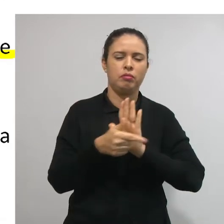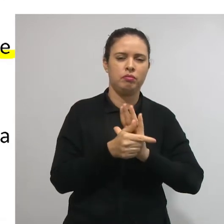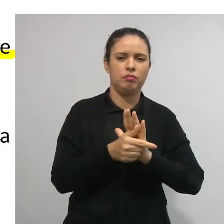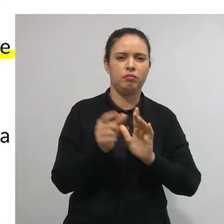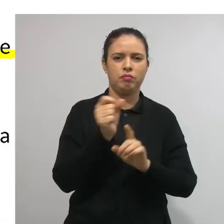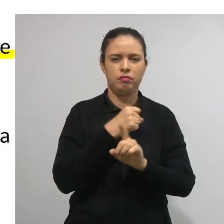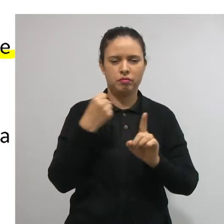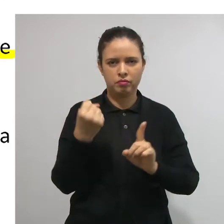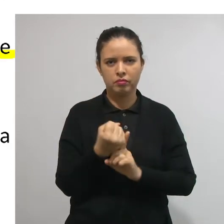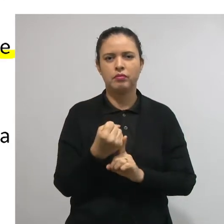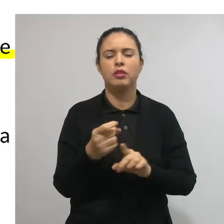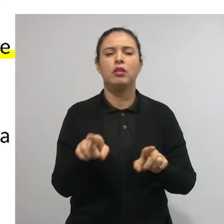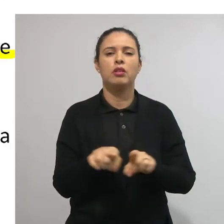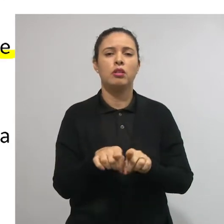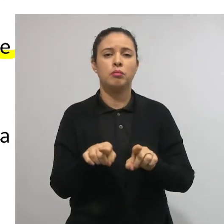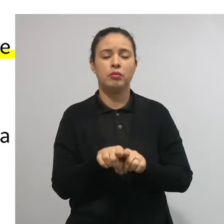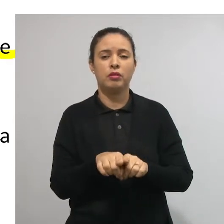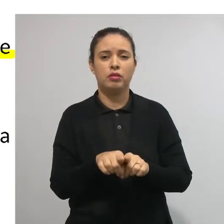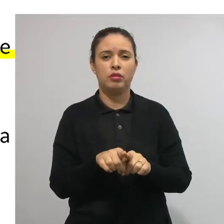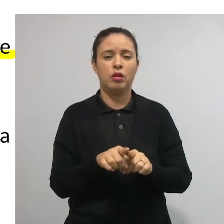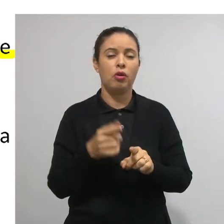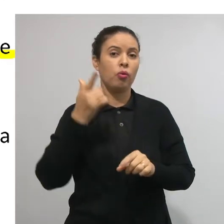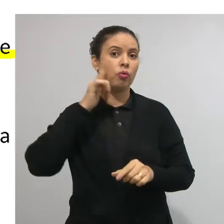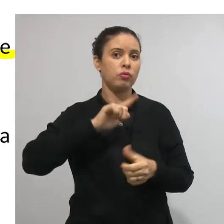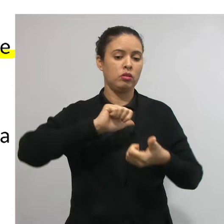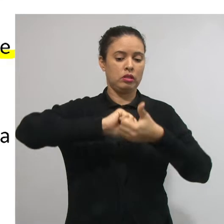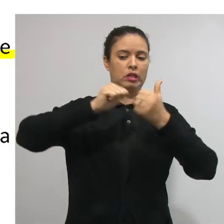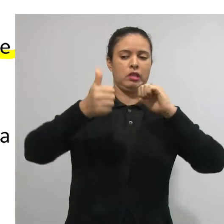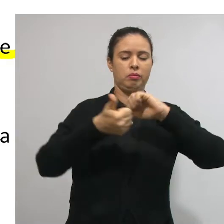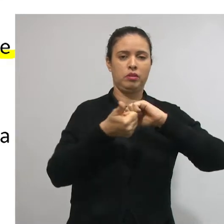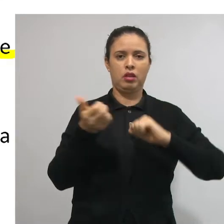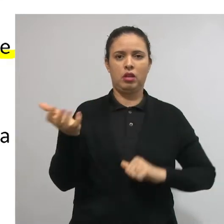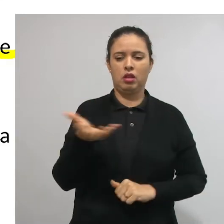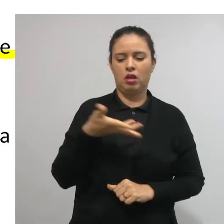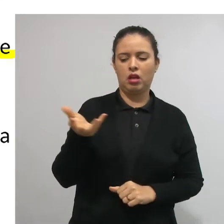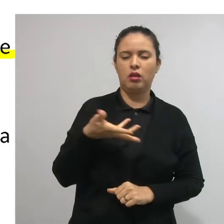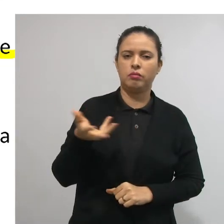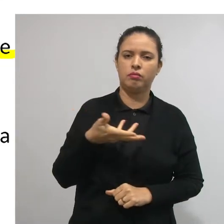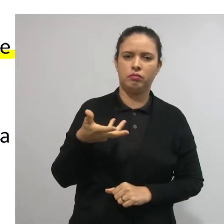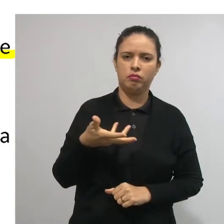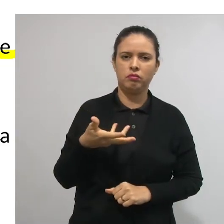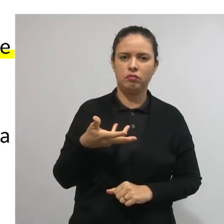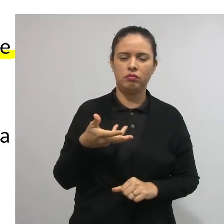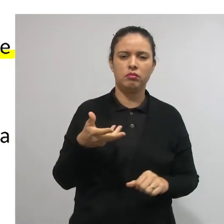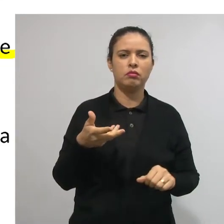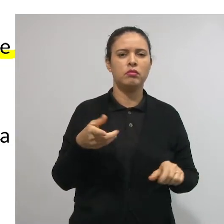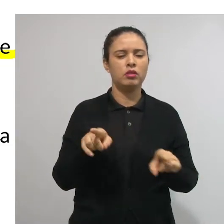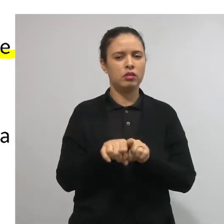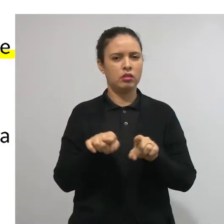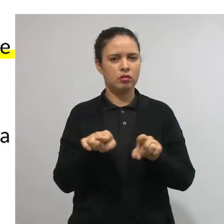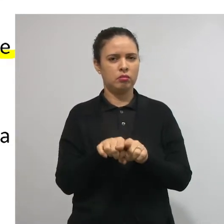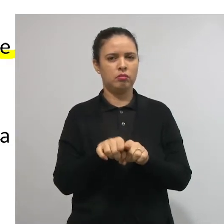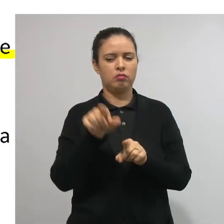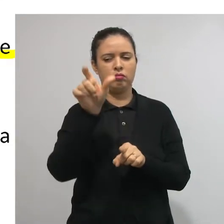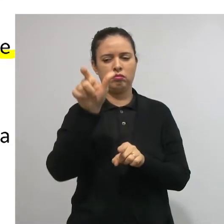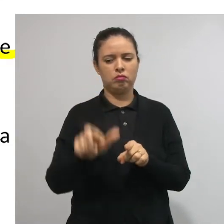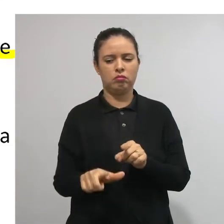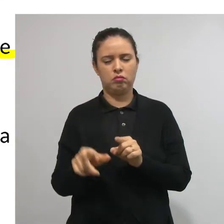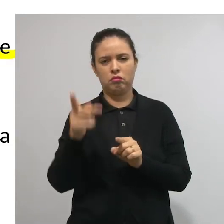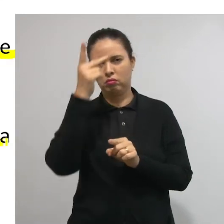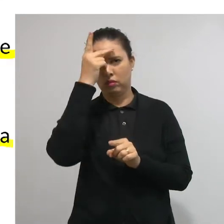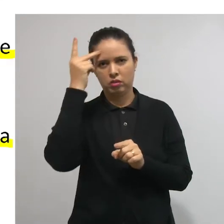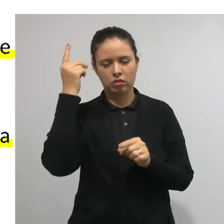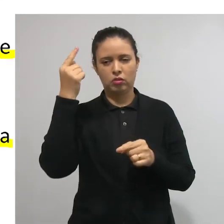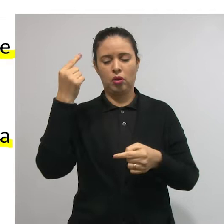Estar habilitado a mudanças rápidas e contínuas, isso aqui é principal, primordial. Ser um homem político que